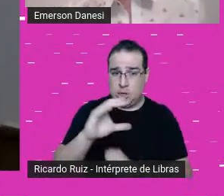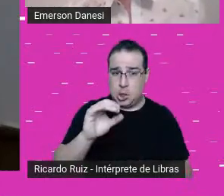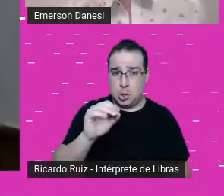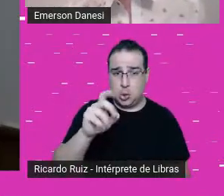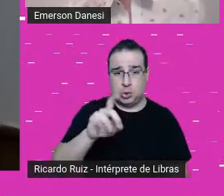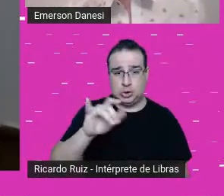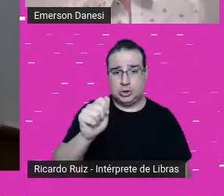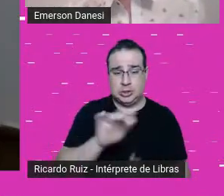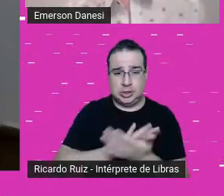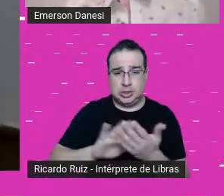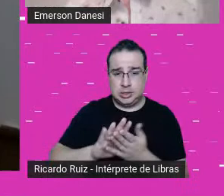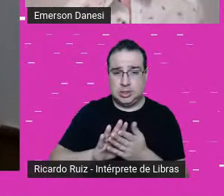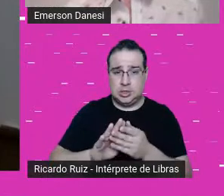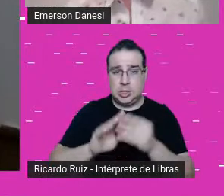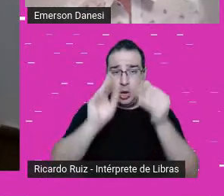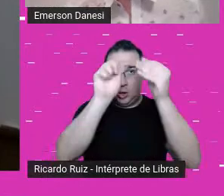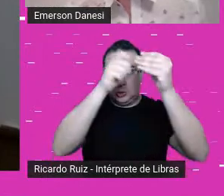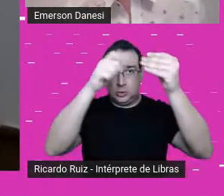as duas cortininhas